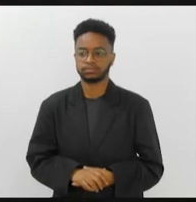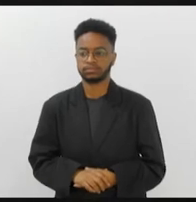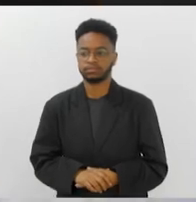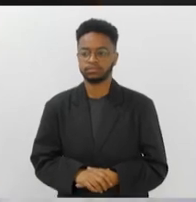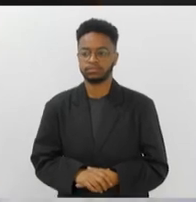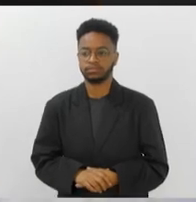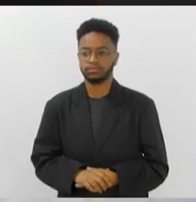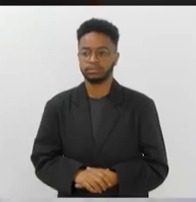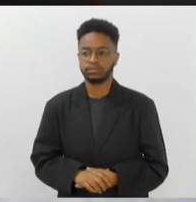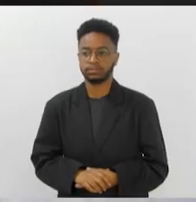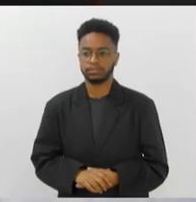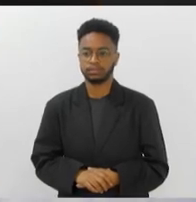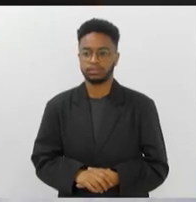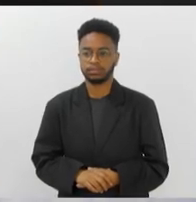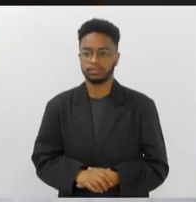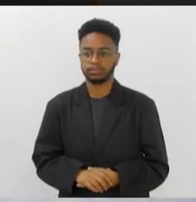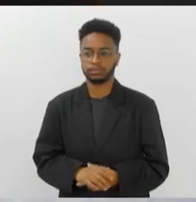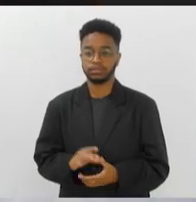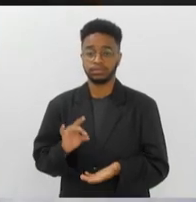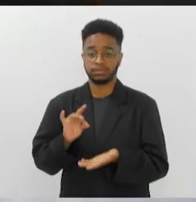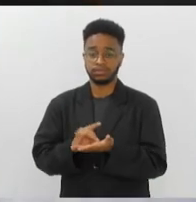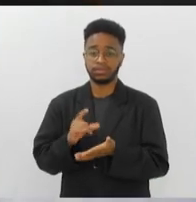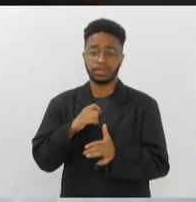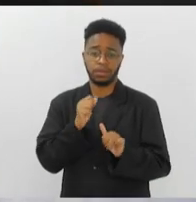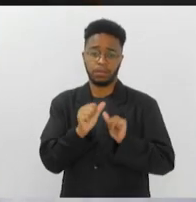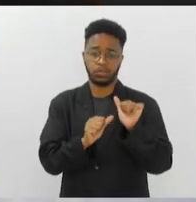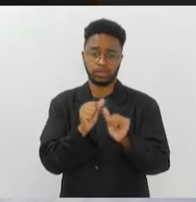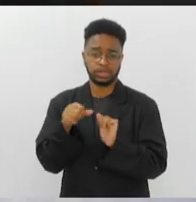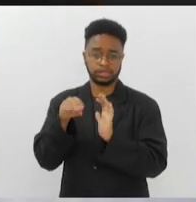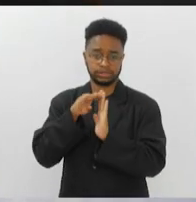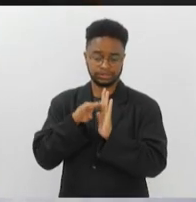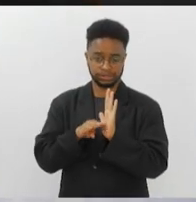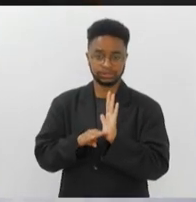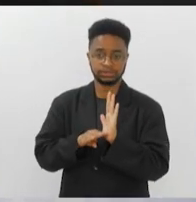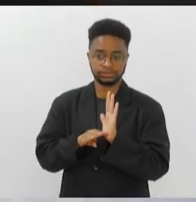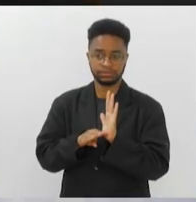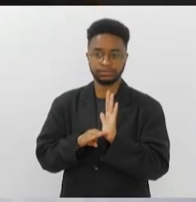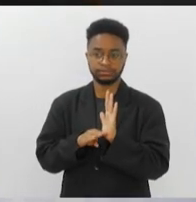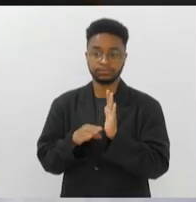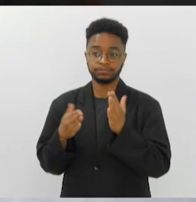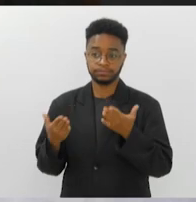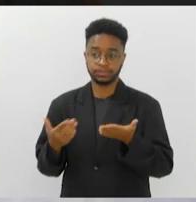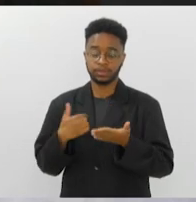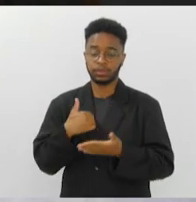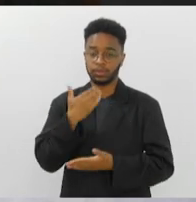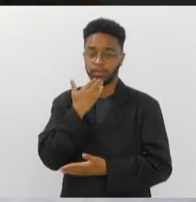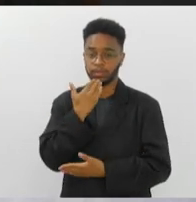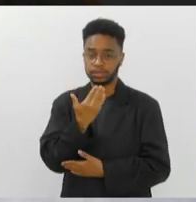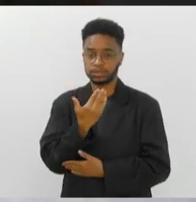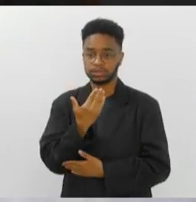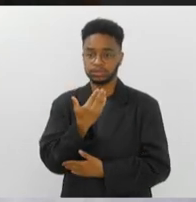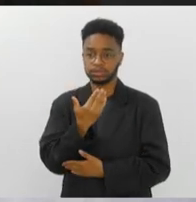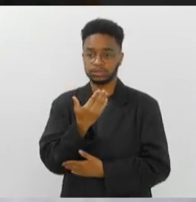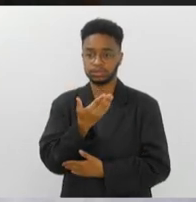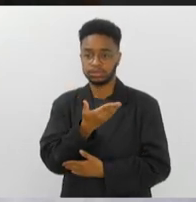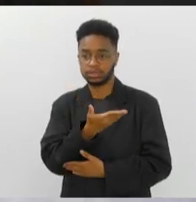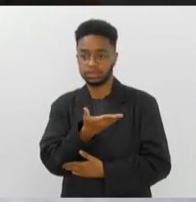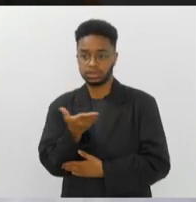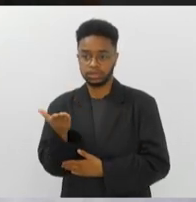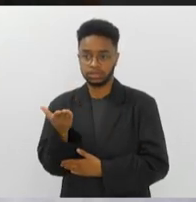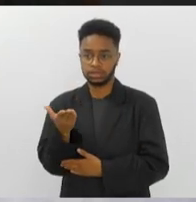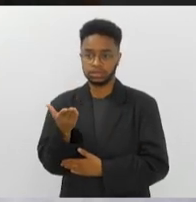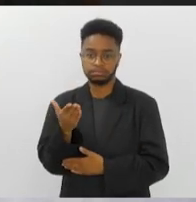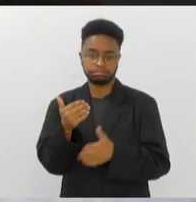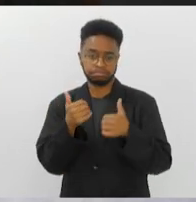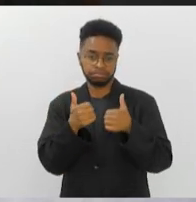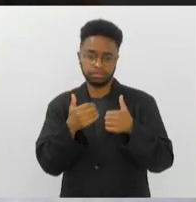Bom, gente, na verdade, assim, a gente acabou que foi fazendo umas mudanças aqui na programação. Queria pedir aí aos companheiros do Tapirão só uma